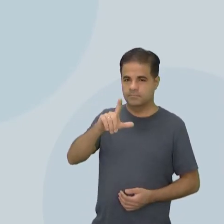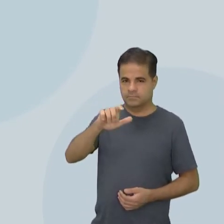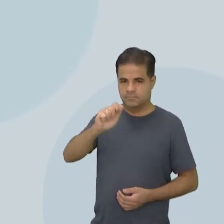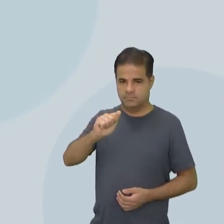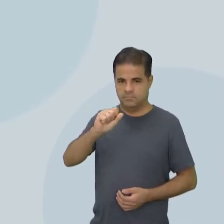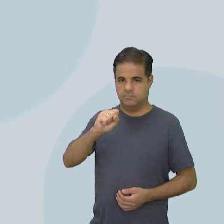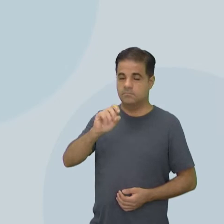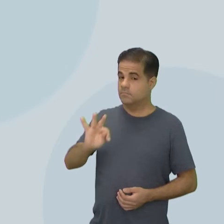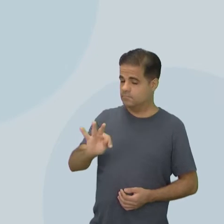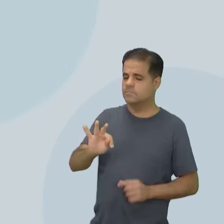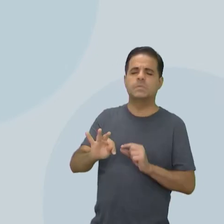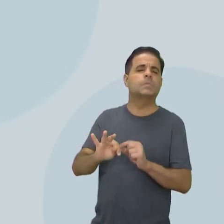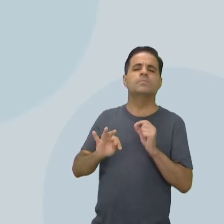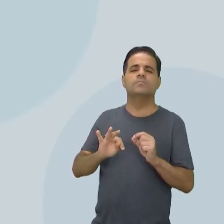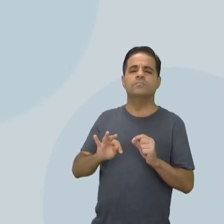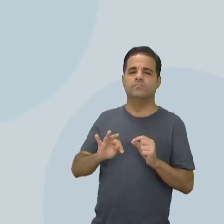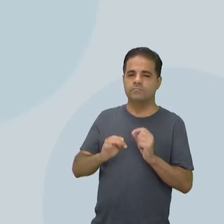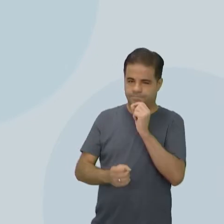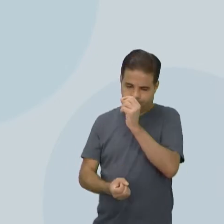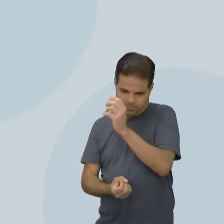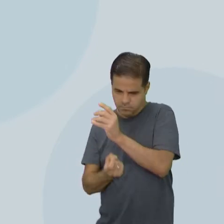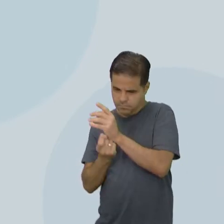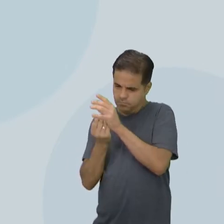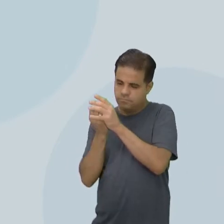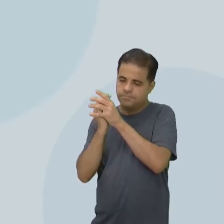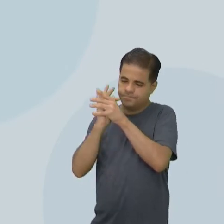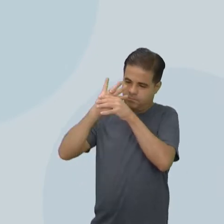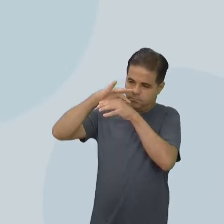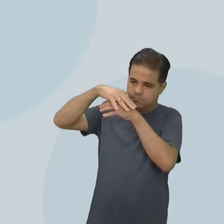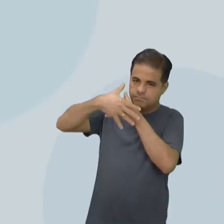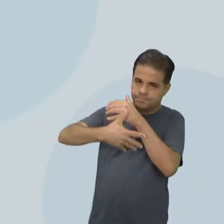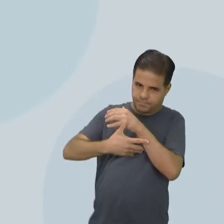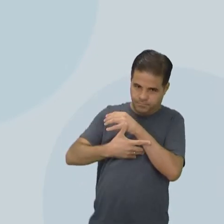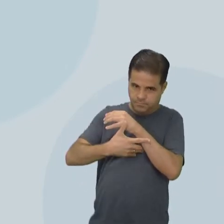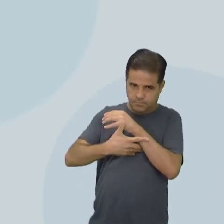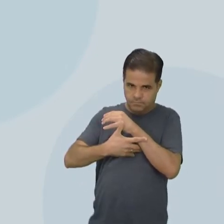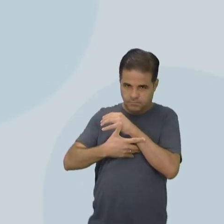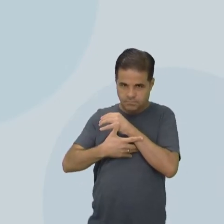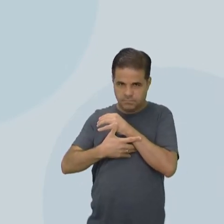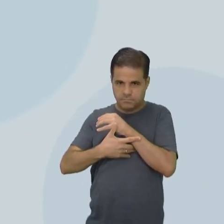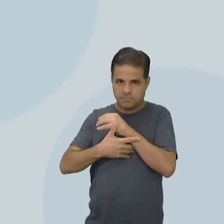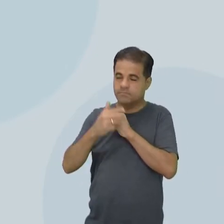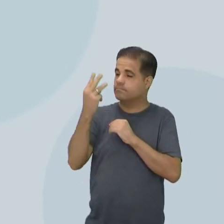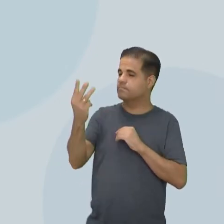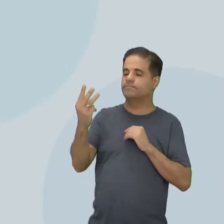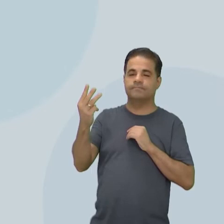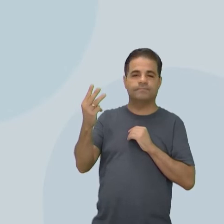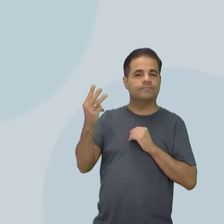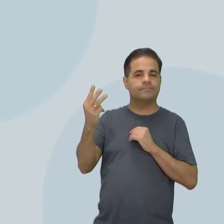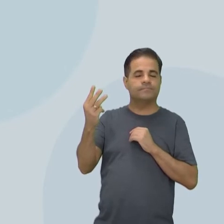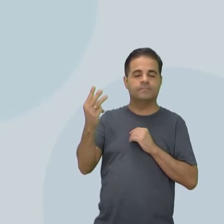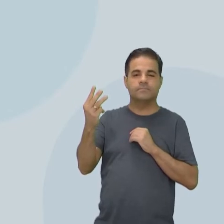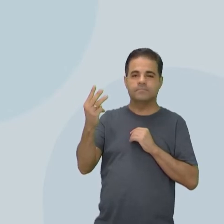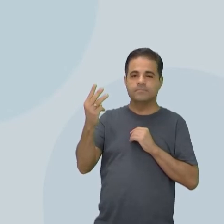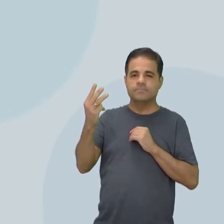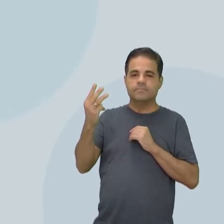Ou seja, erupção vulcânica, ao menos 3.